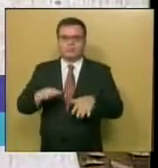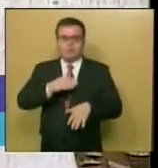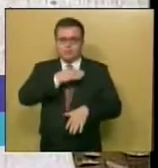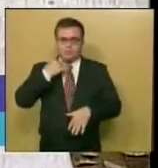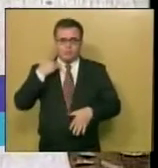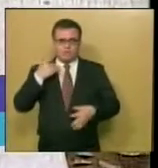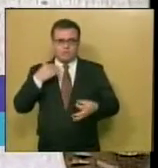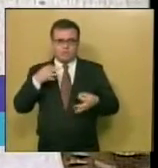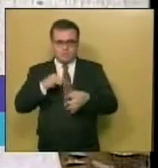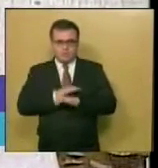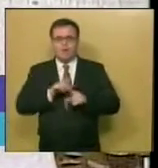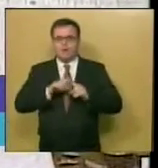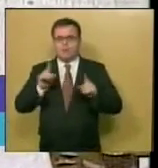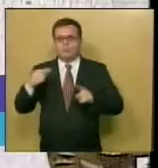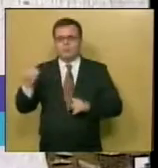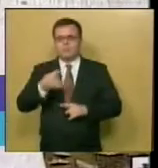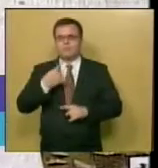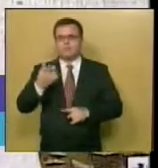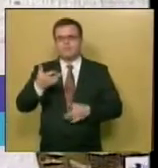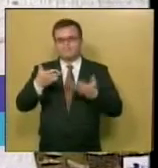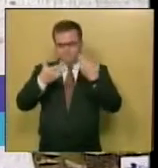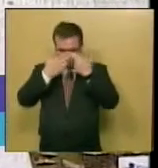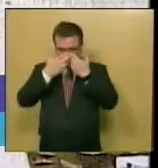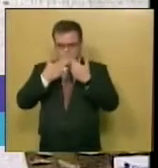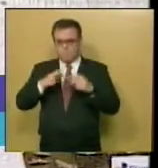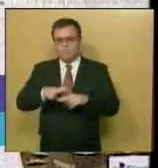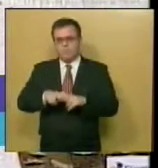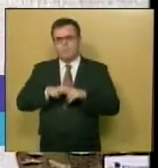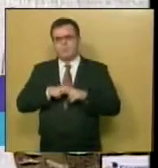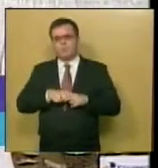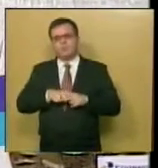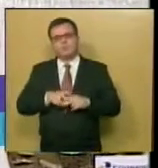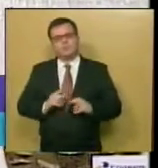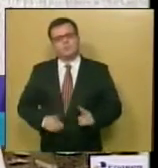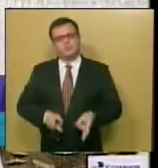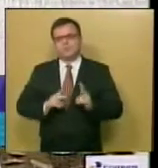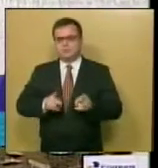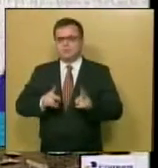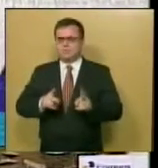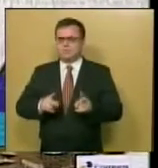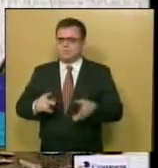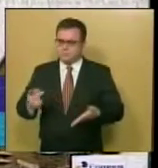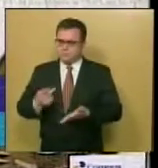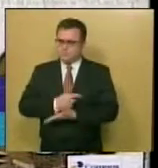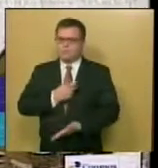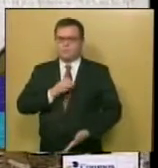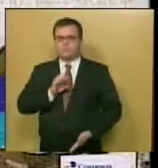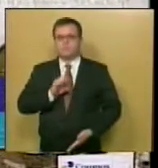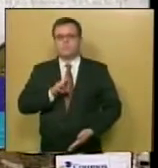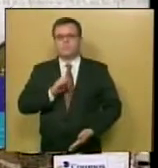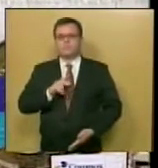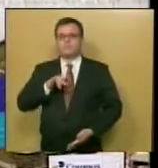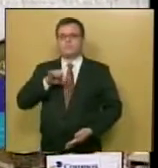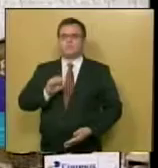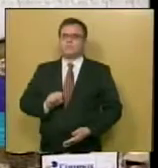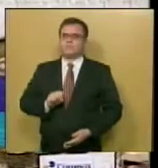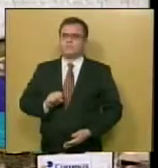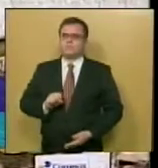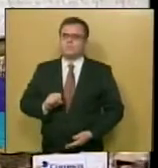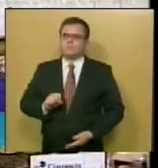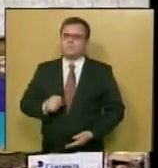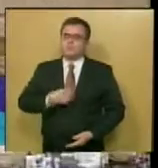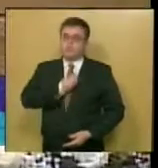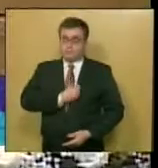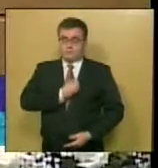morte. Assim costuma ser. Assim foi. Euclides, na vida e na